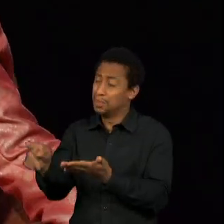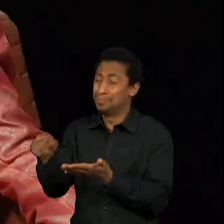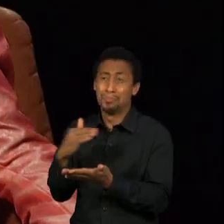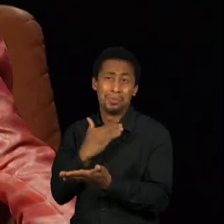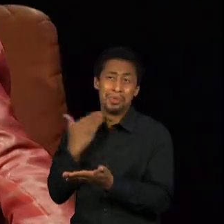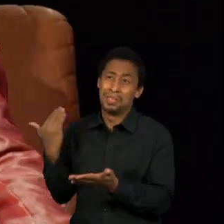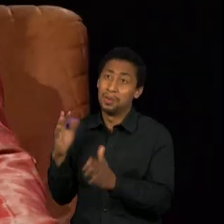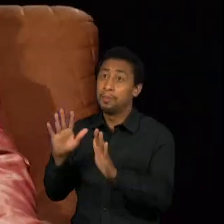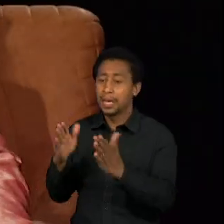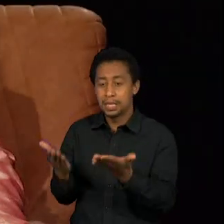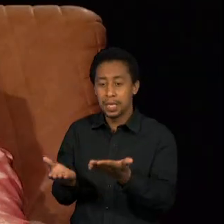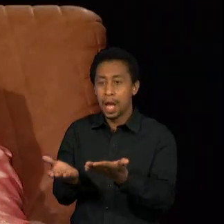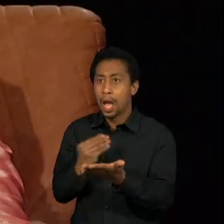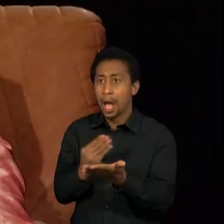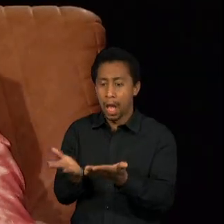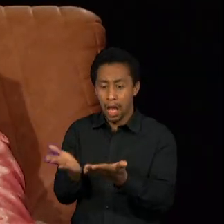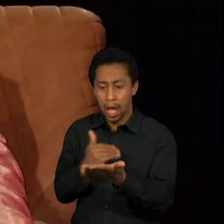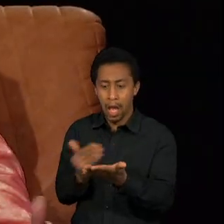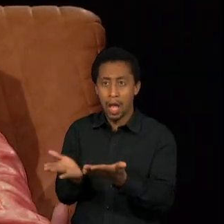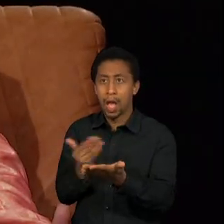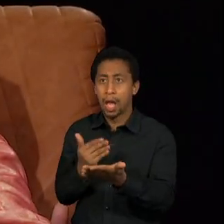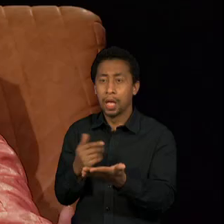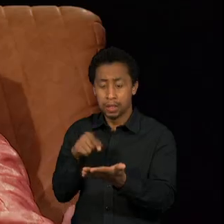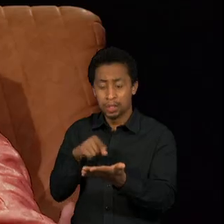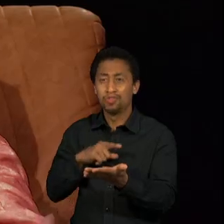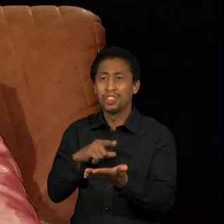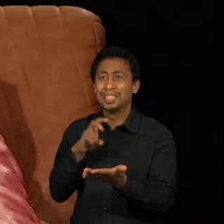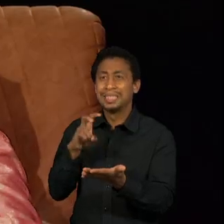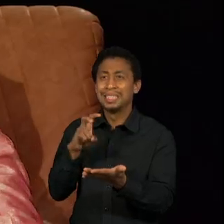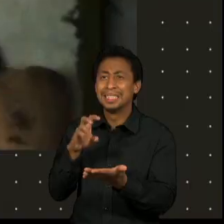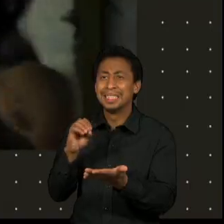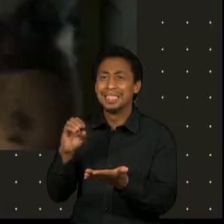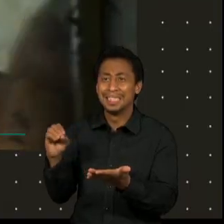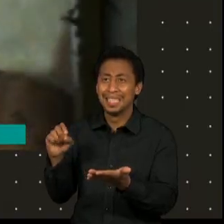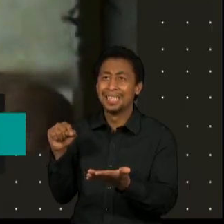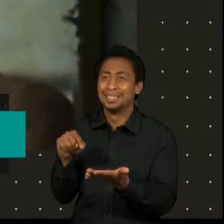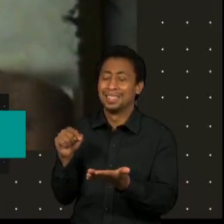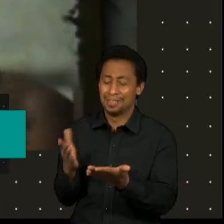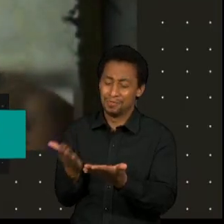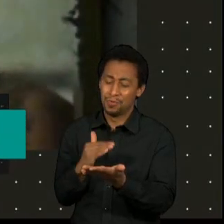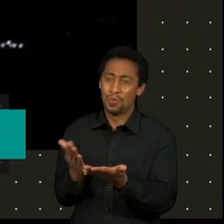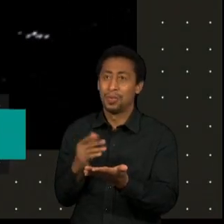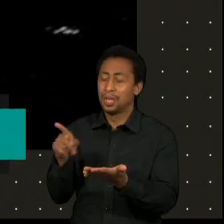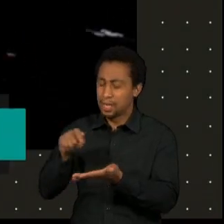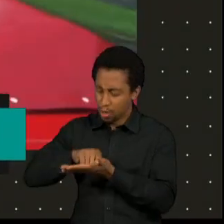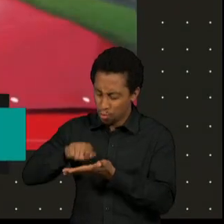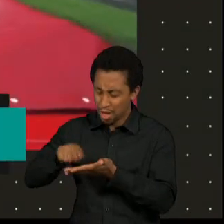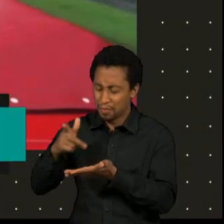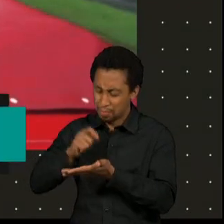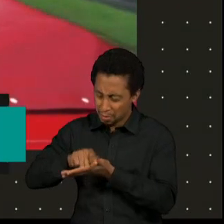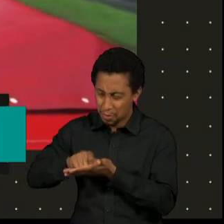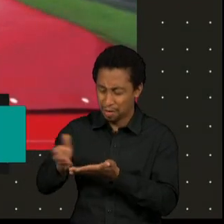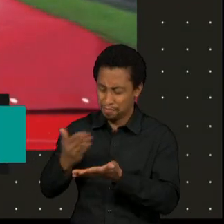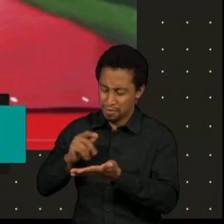vinha anotando há quase 10 anos, sabe, é uma obra-prima o roteiro do Luz nas Trevas, ganhei o